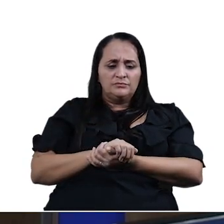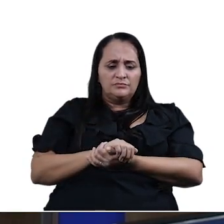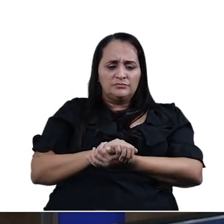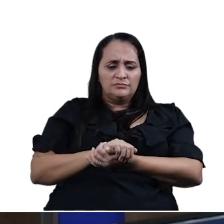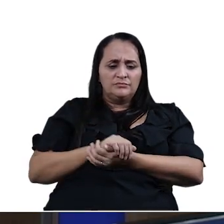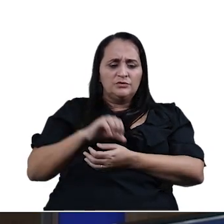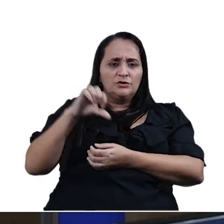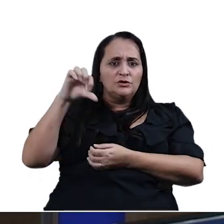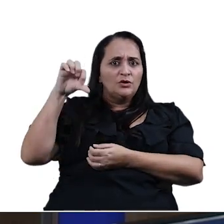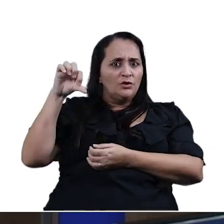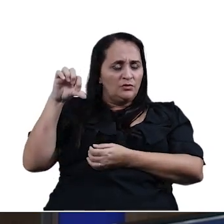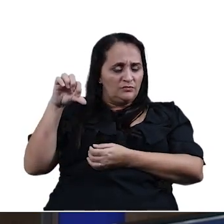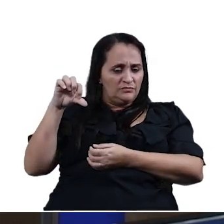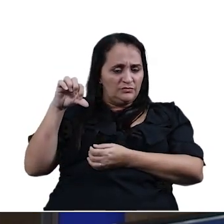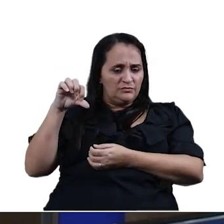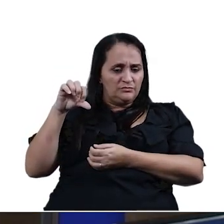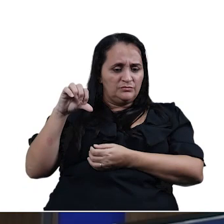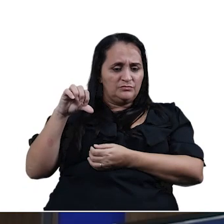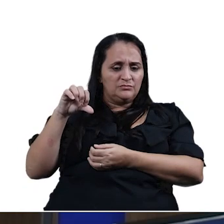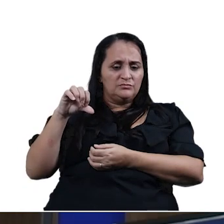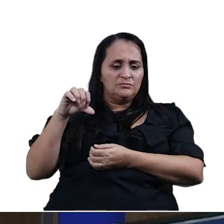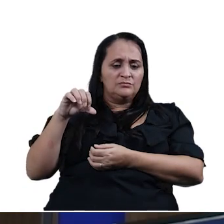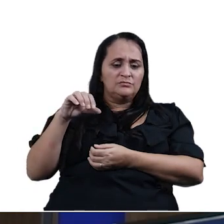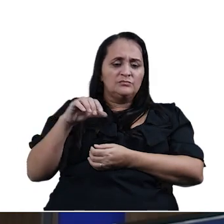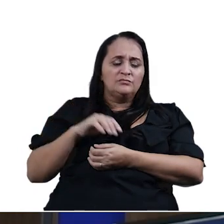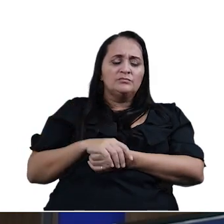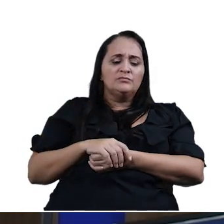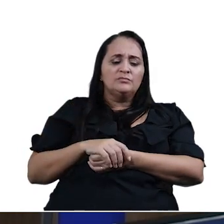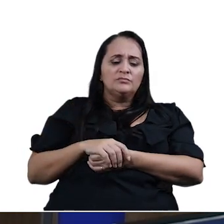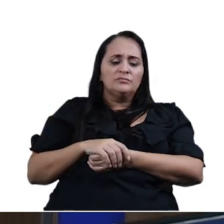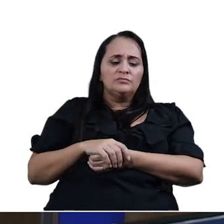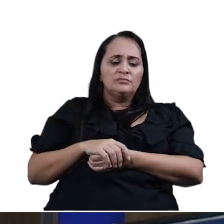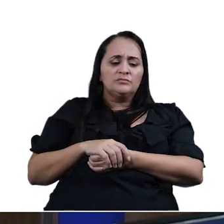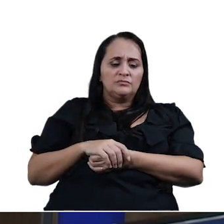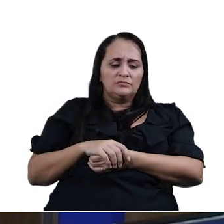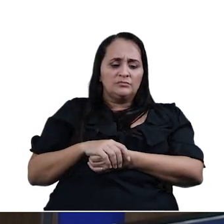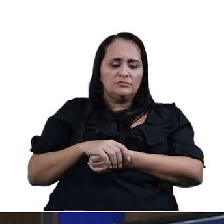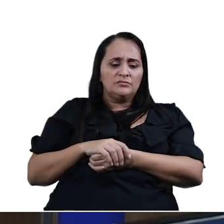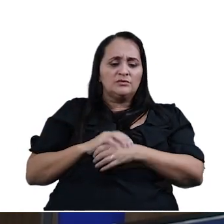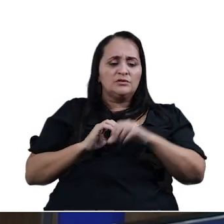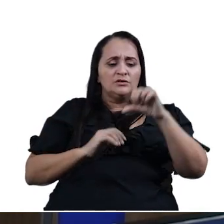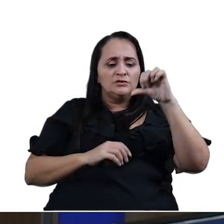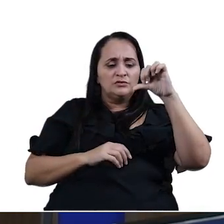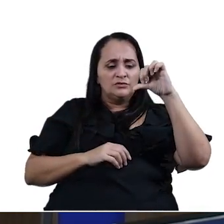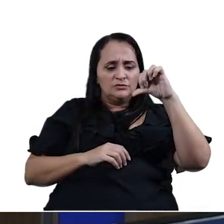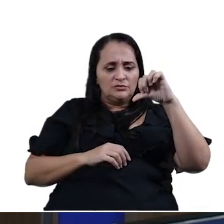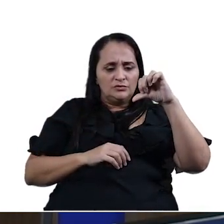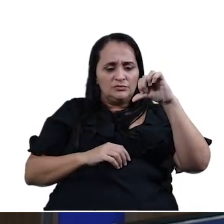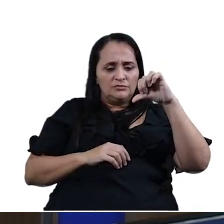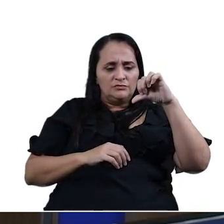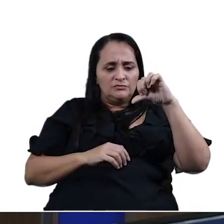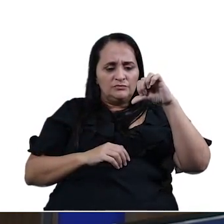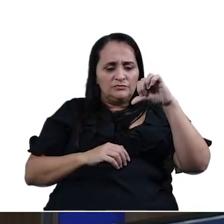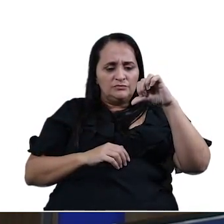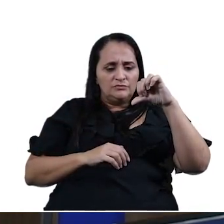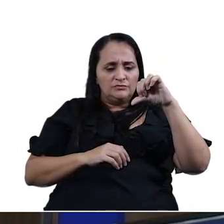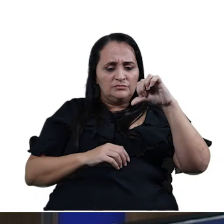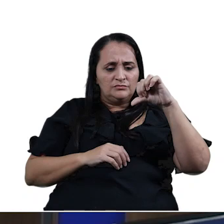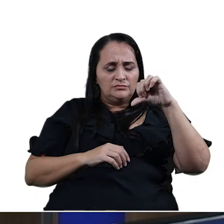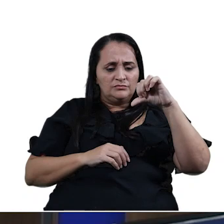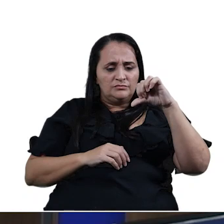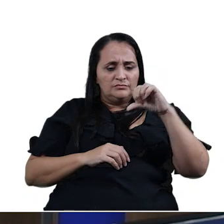8, 9. 9 quartos. Então, neste hotel, tem 9 unidades. Naquele